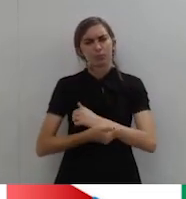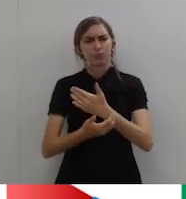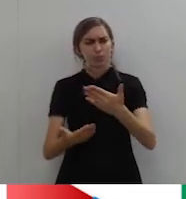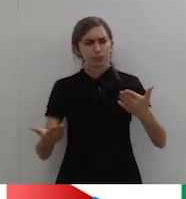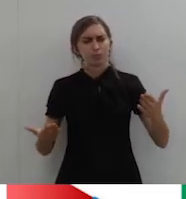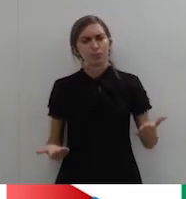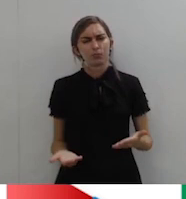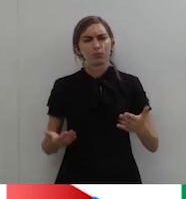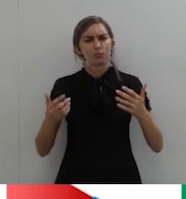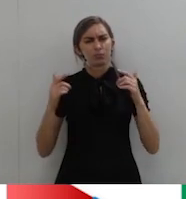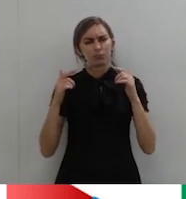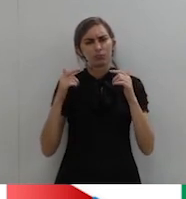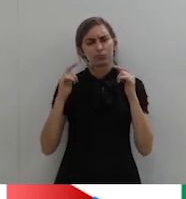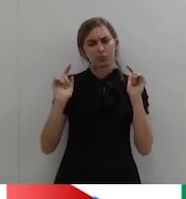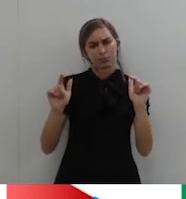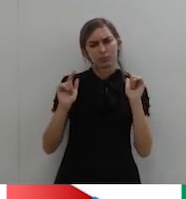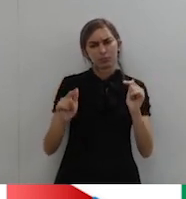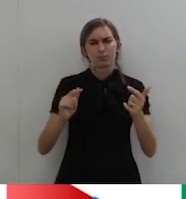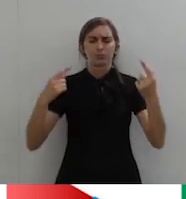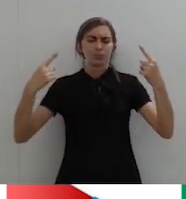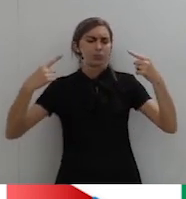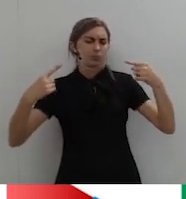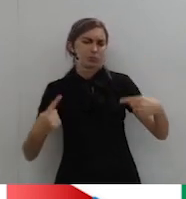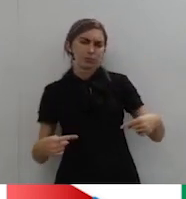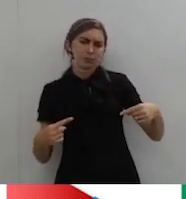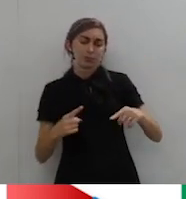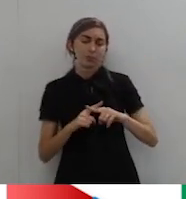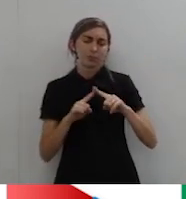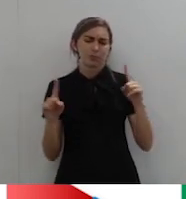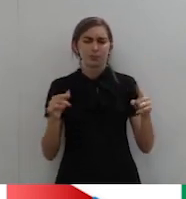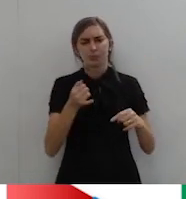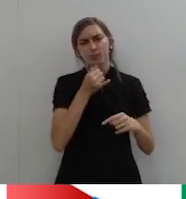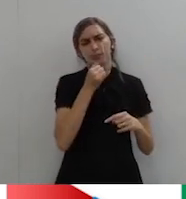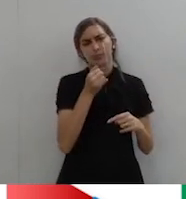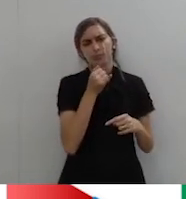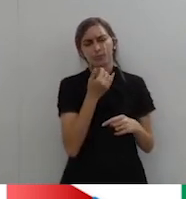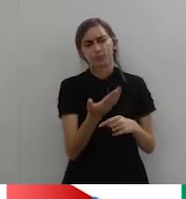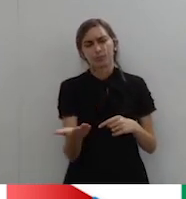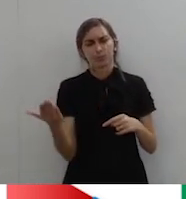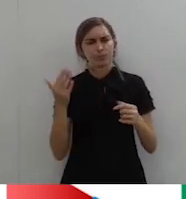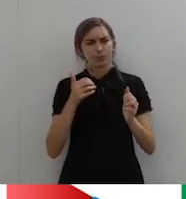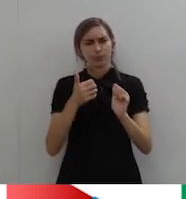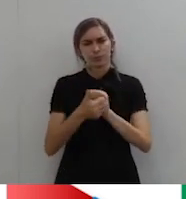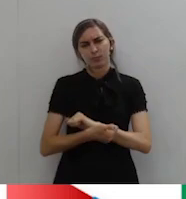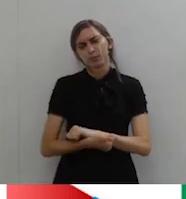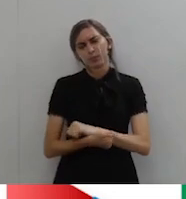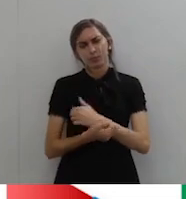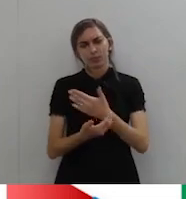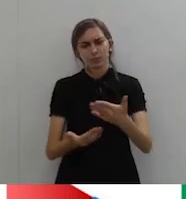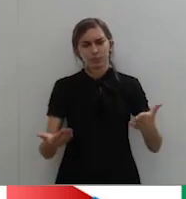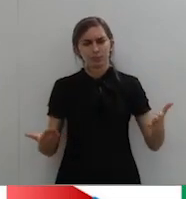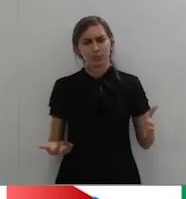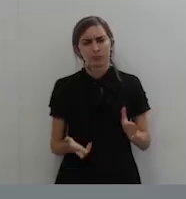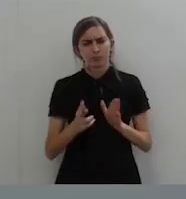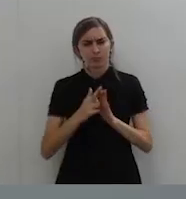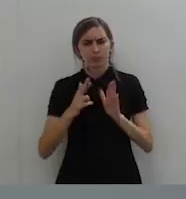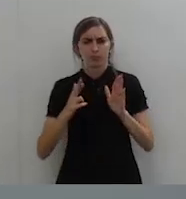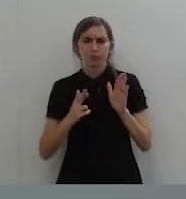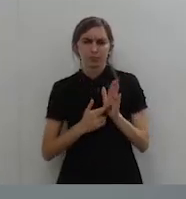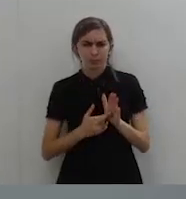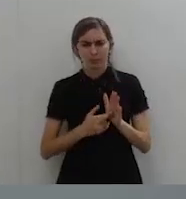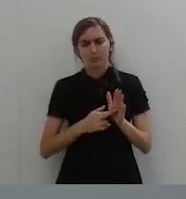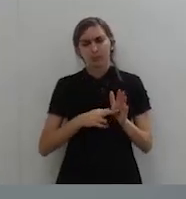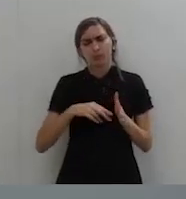tais como entretenimento e a competição. Mas, por exemplo, no esporte em si, eu vou ter umas regras